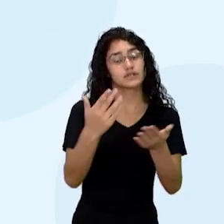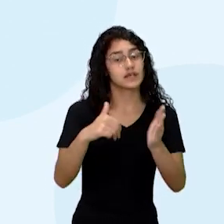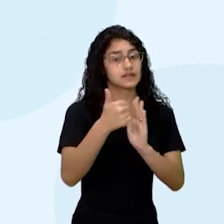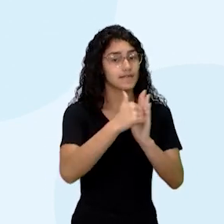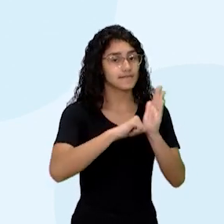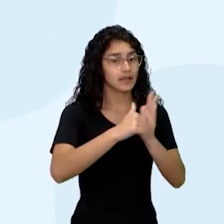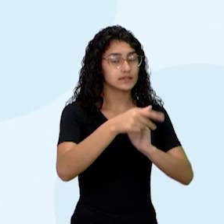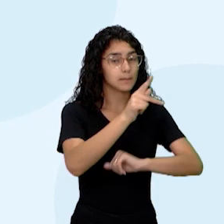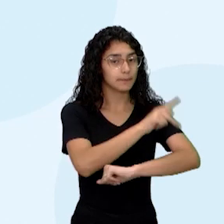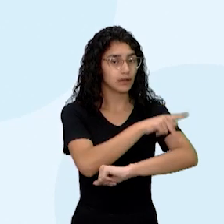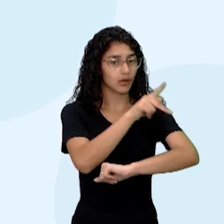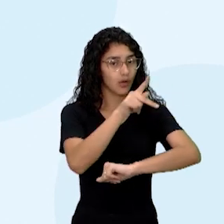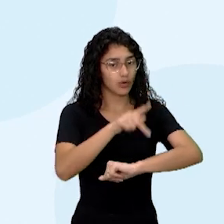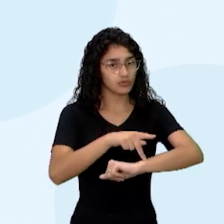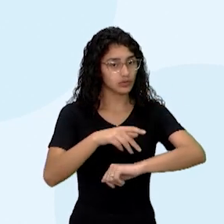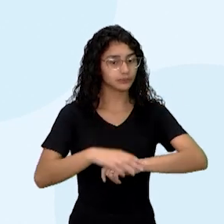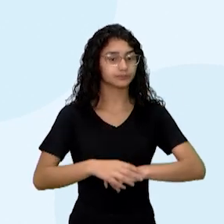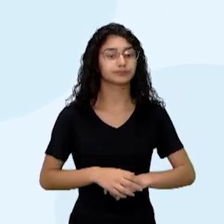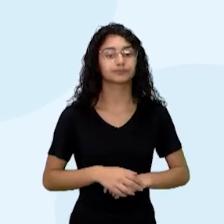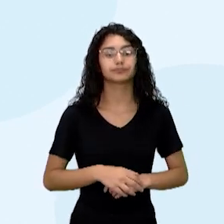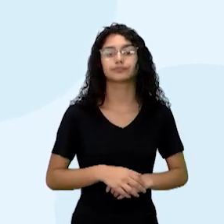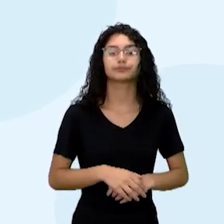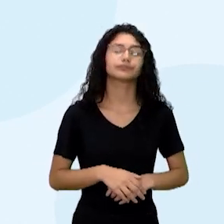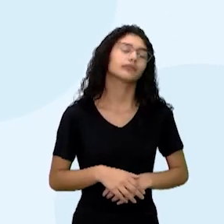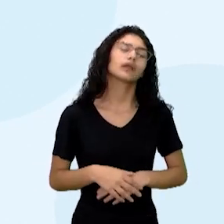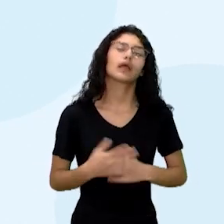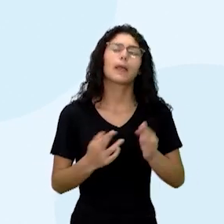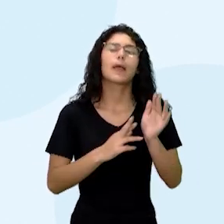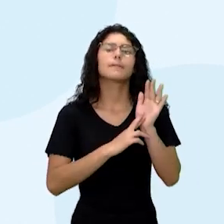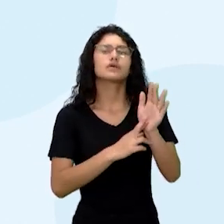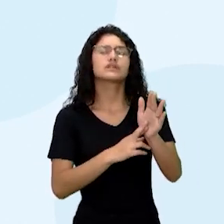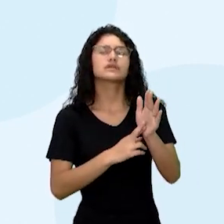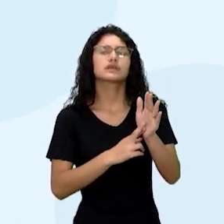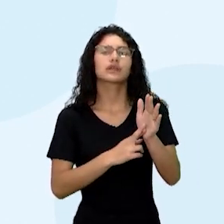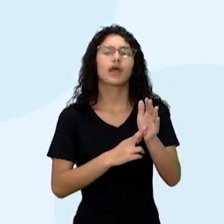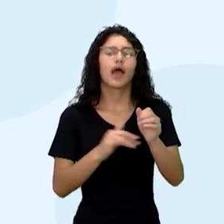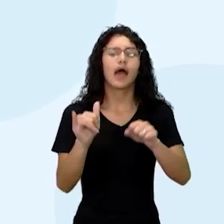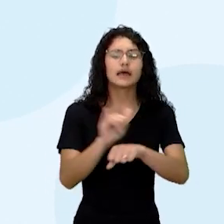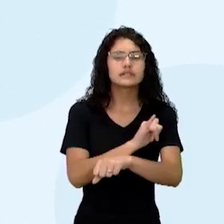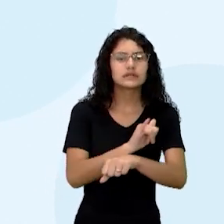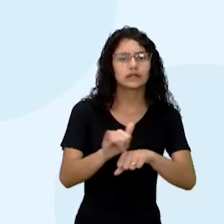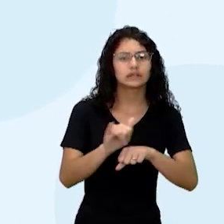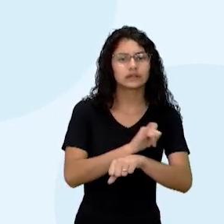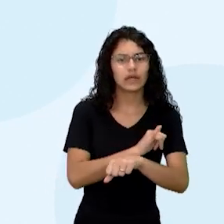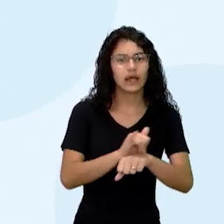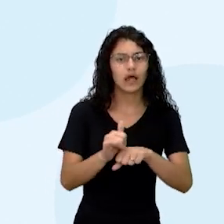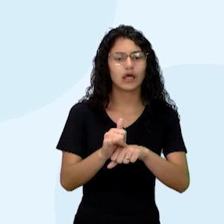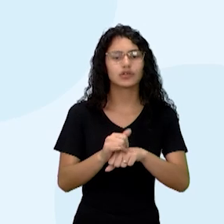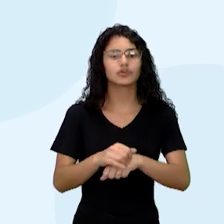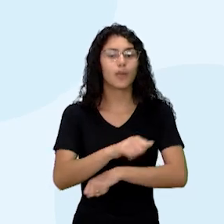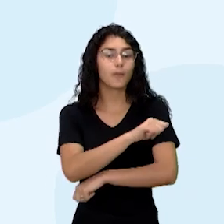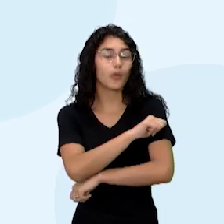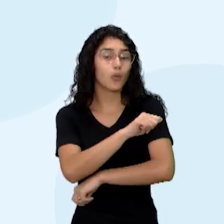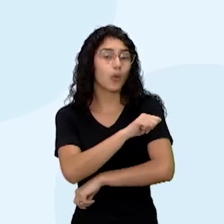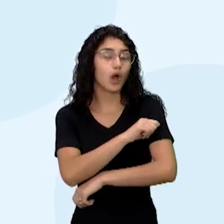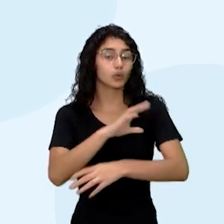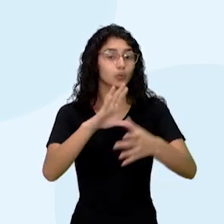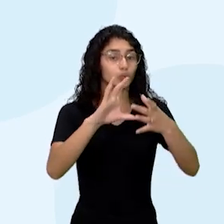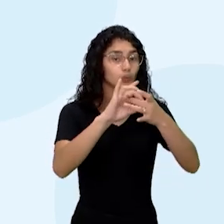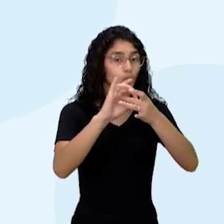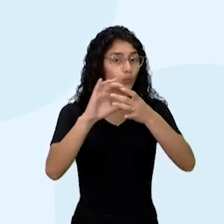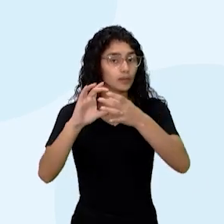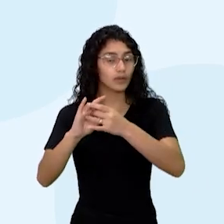avaliação pedagógica e apresentar algumas das principais estratégias de atendimento escolar desses estudantes no contexto